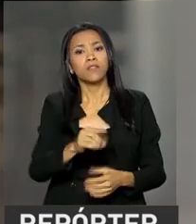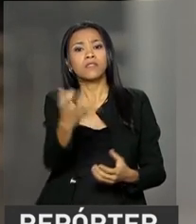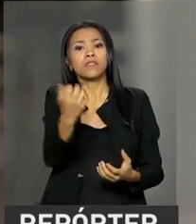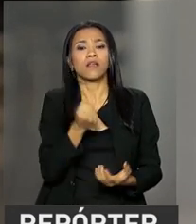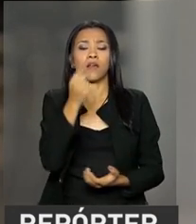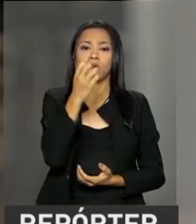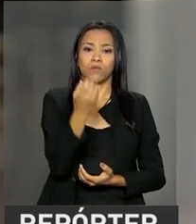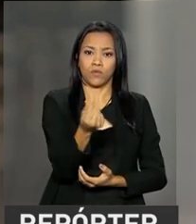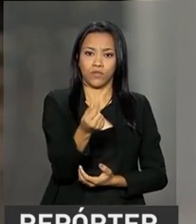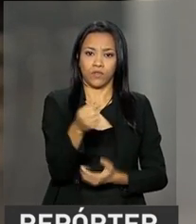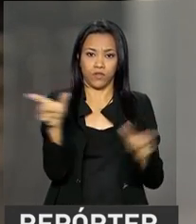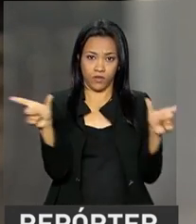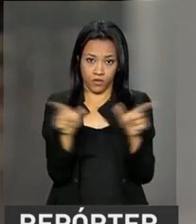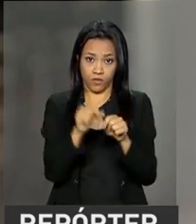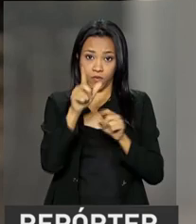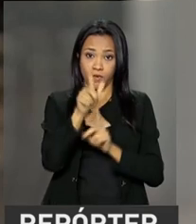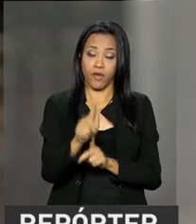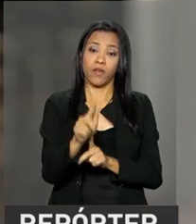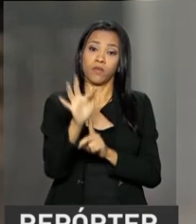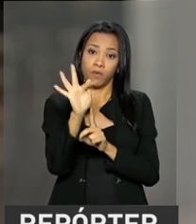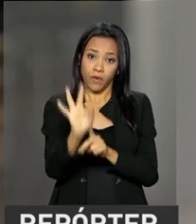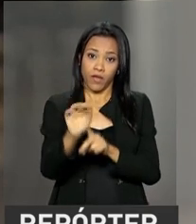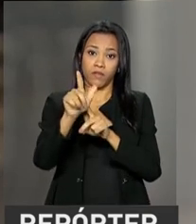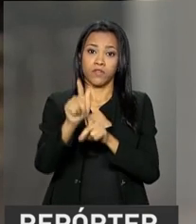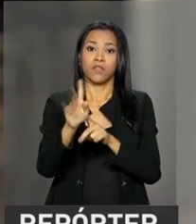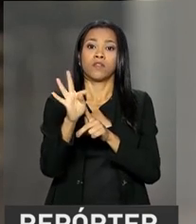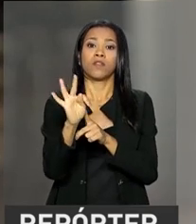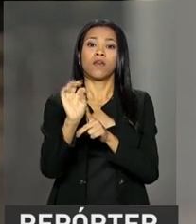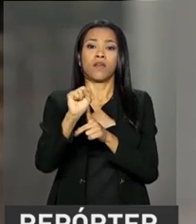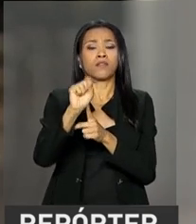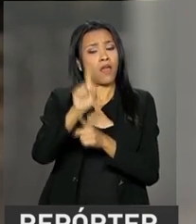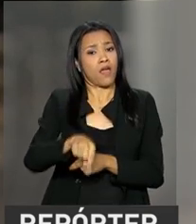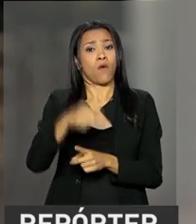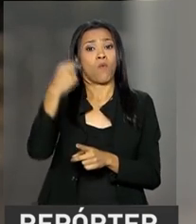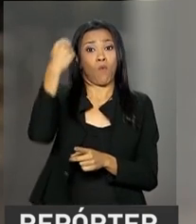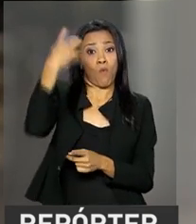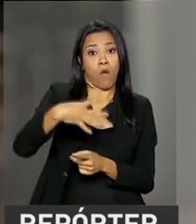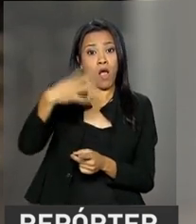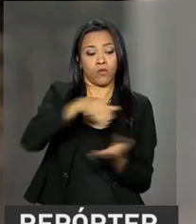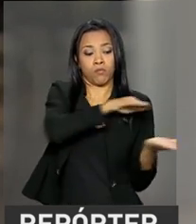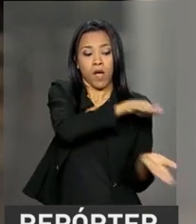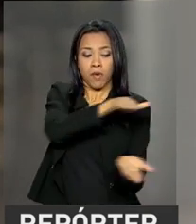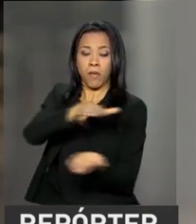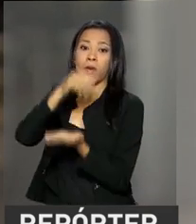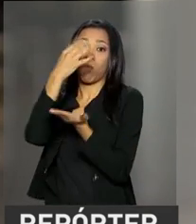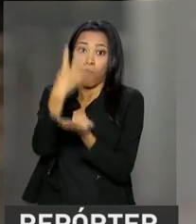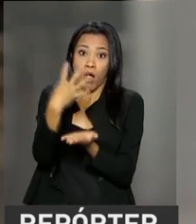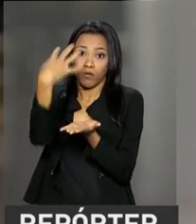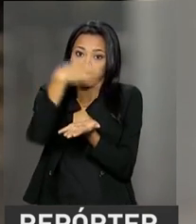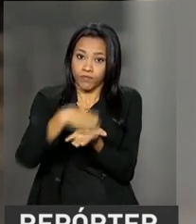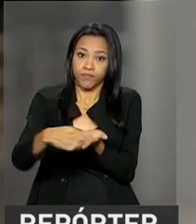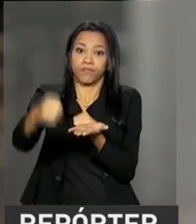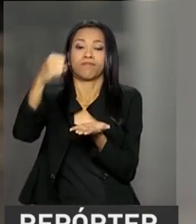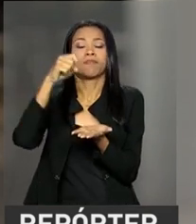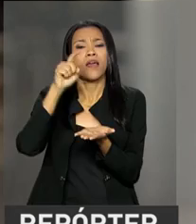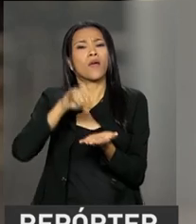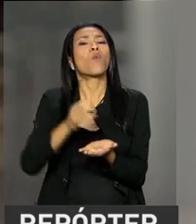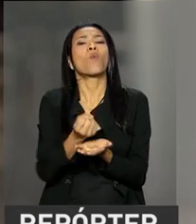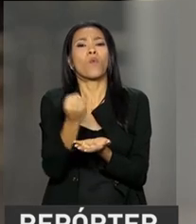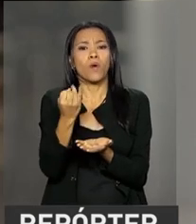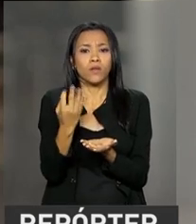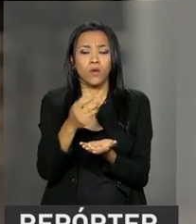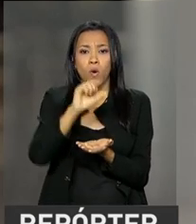do FGTS Esse é o quarto lote liberado pelo programa o valor disponível é de quase 11 11 bilhões